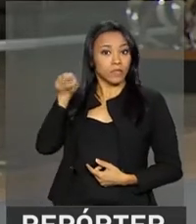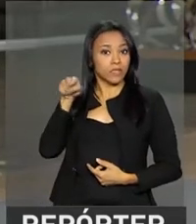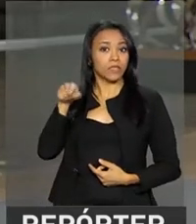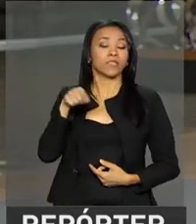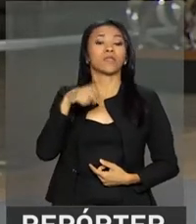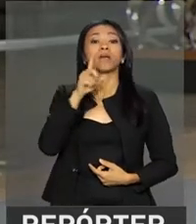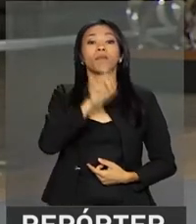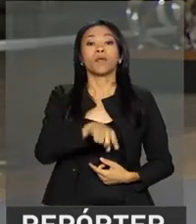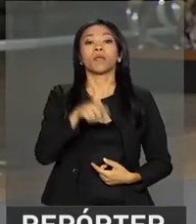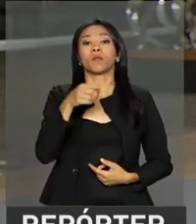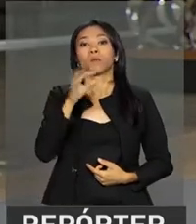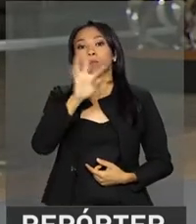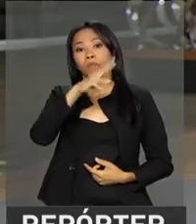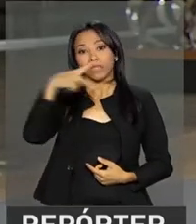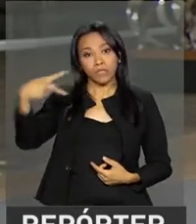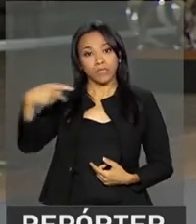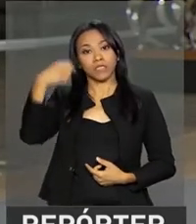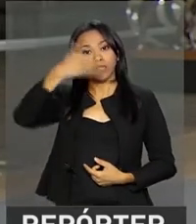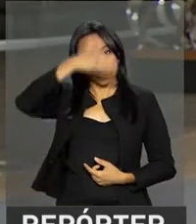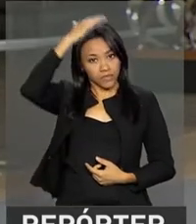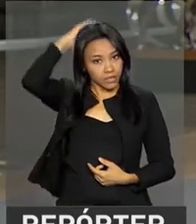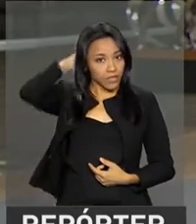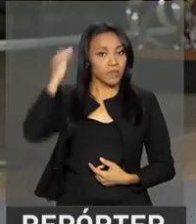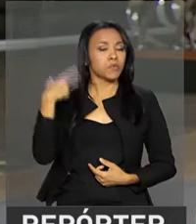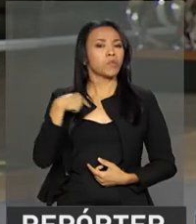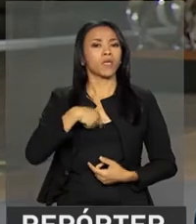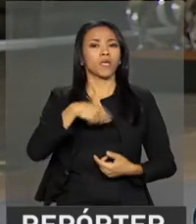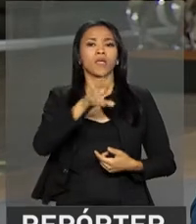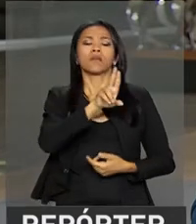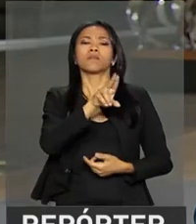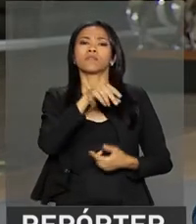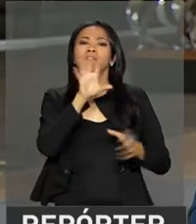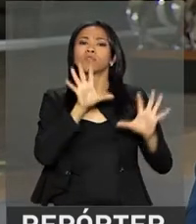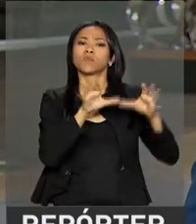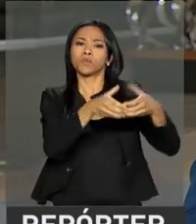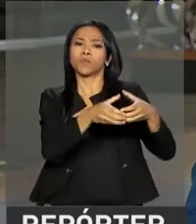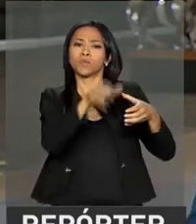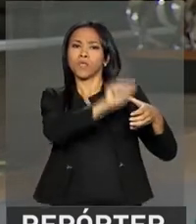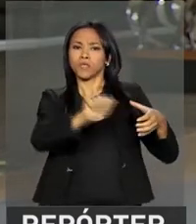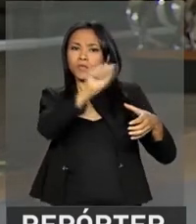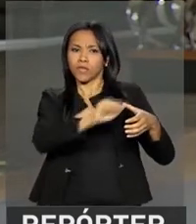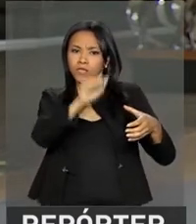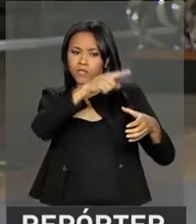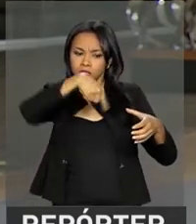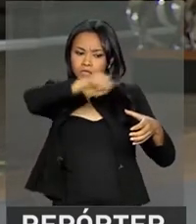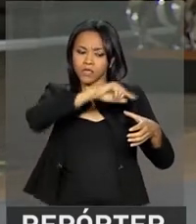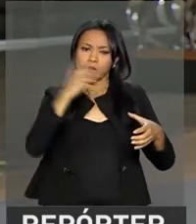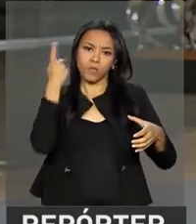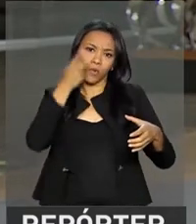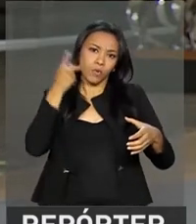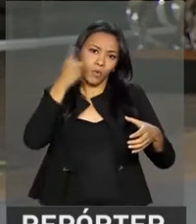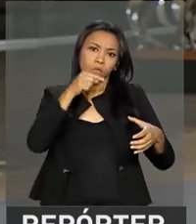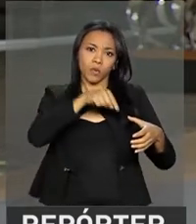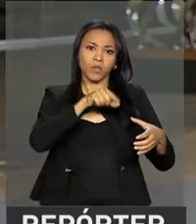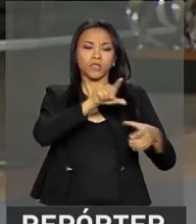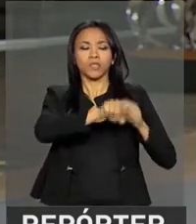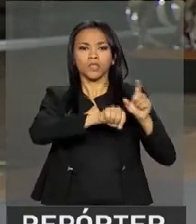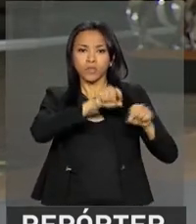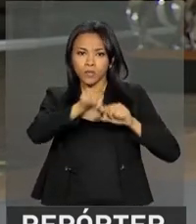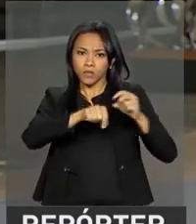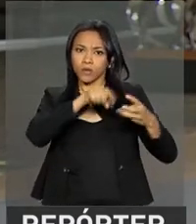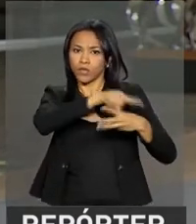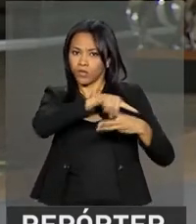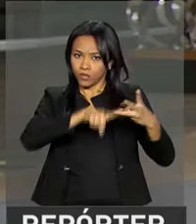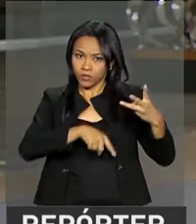pelo presidente michel temer a partir da eleição interna da associação nacional dos procuradores da república